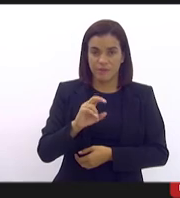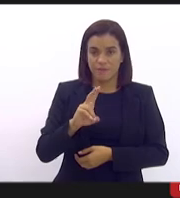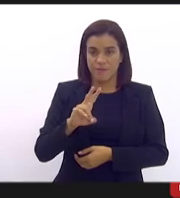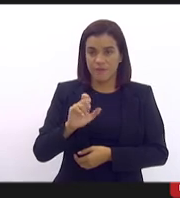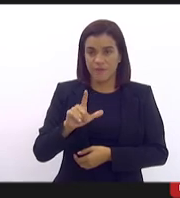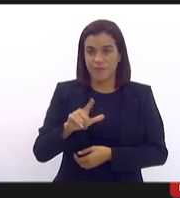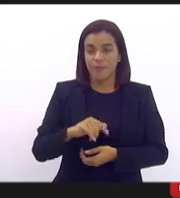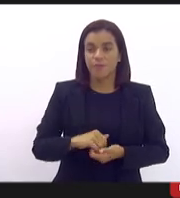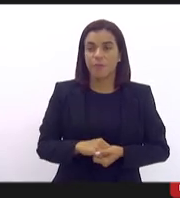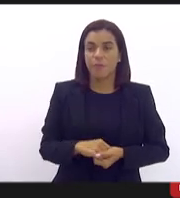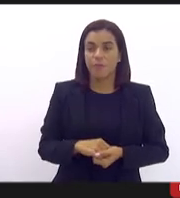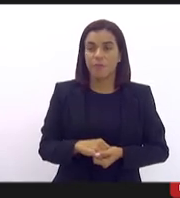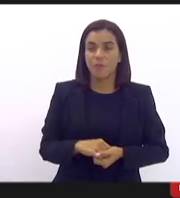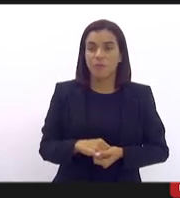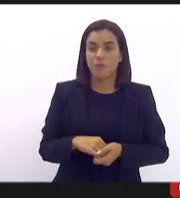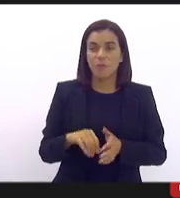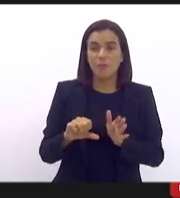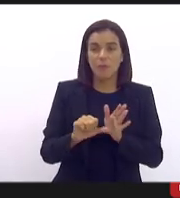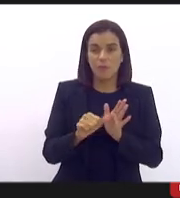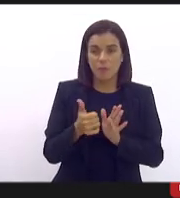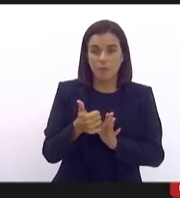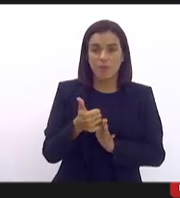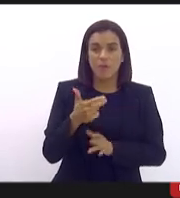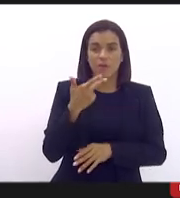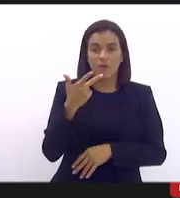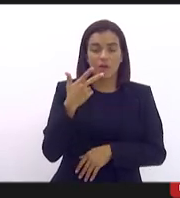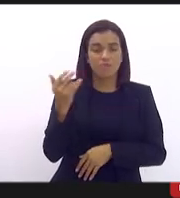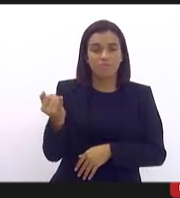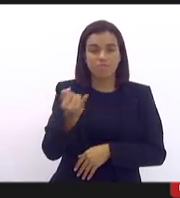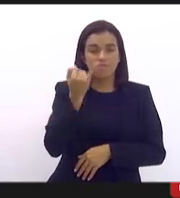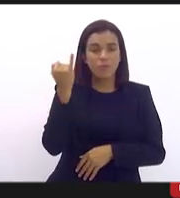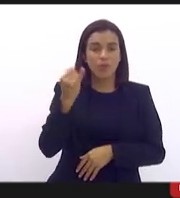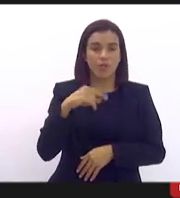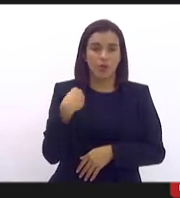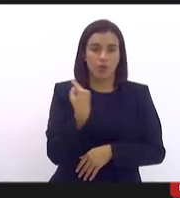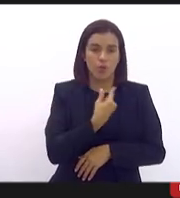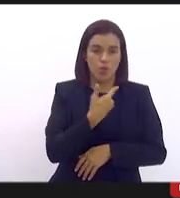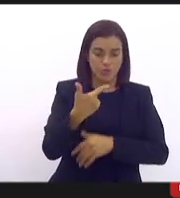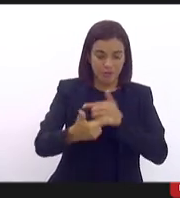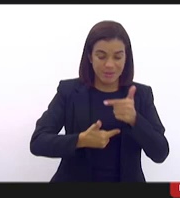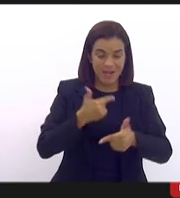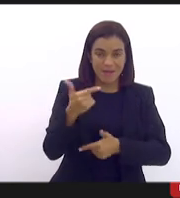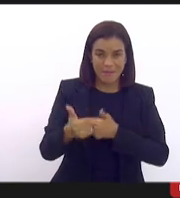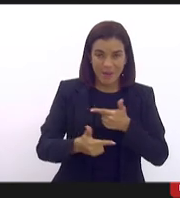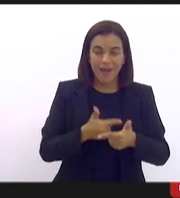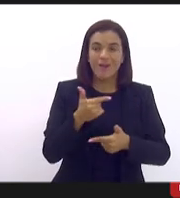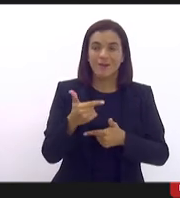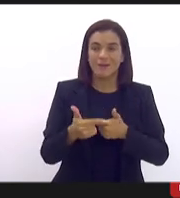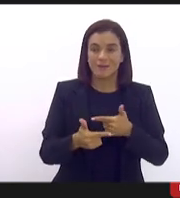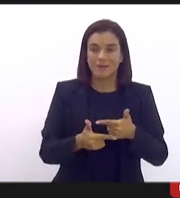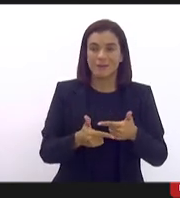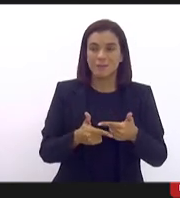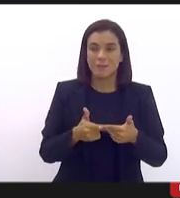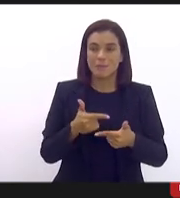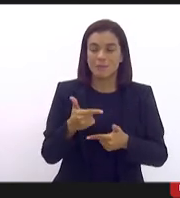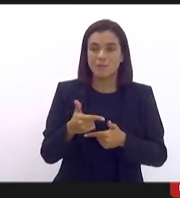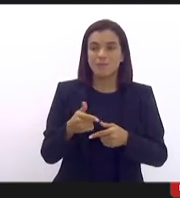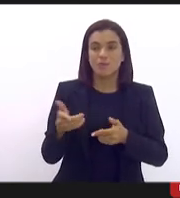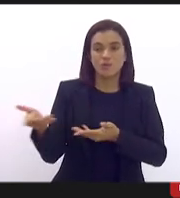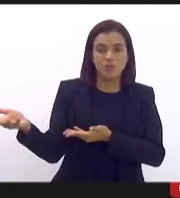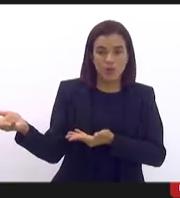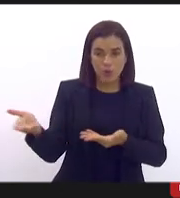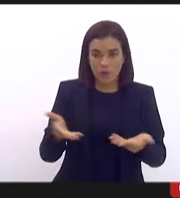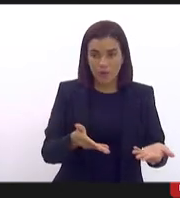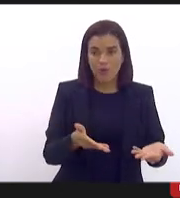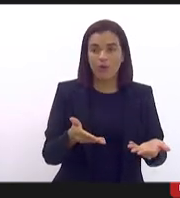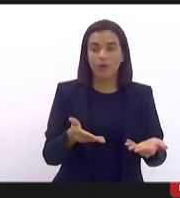Presidenta, primeiro dizer que é muito importante o que a gente está fazendo de convocar,